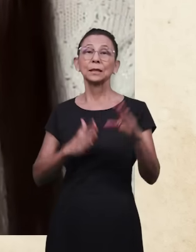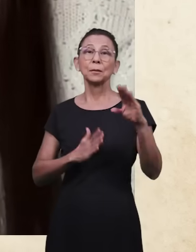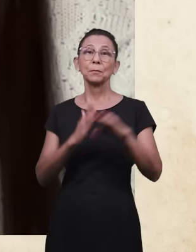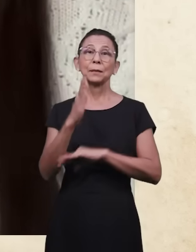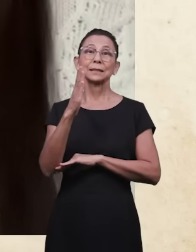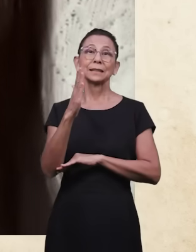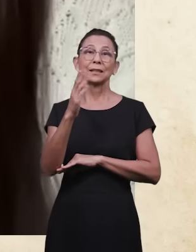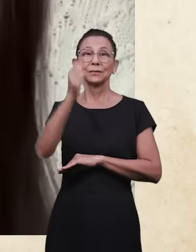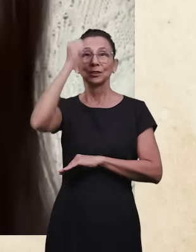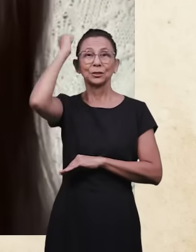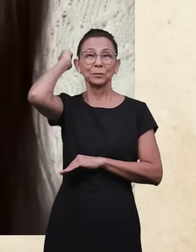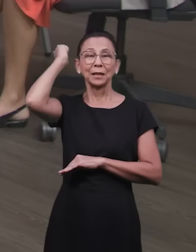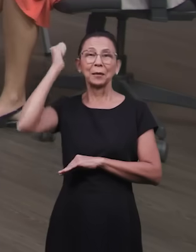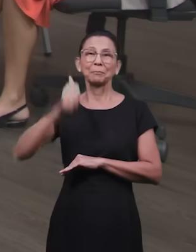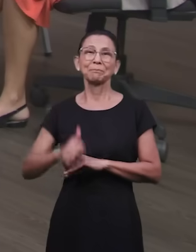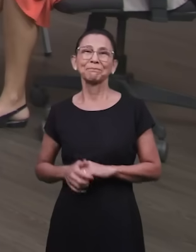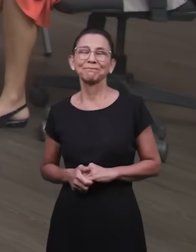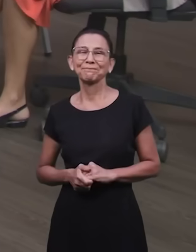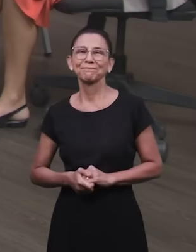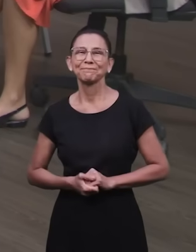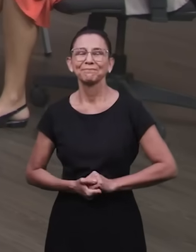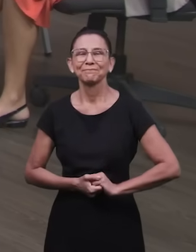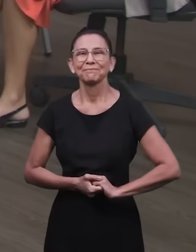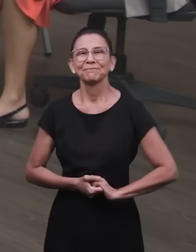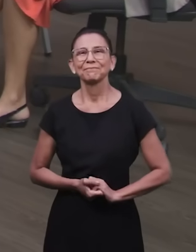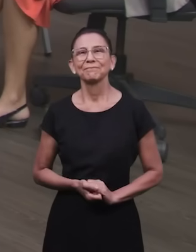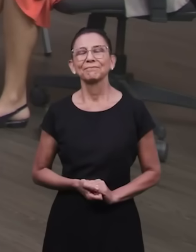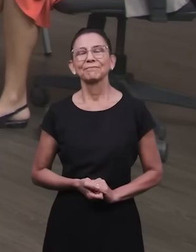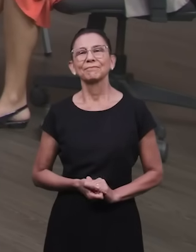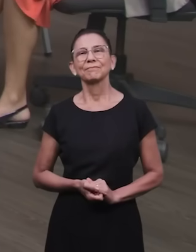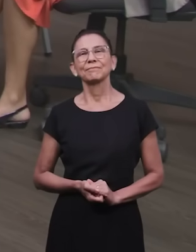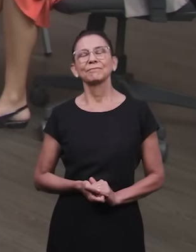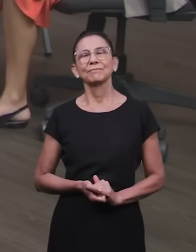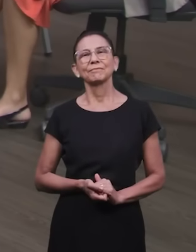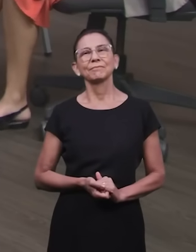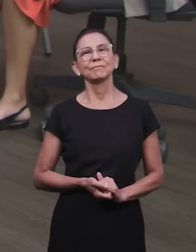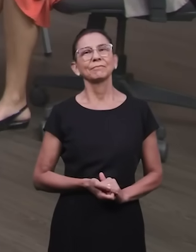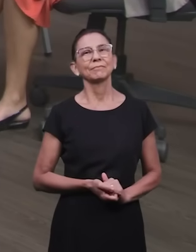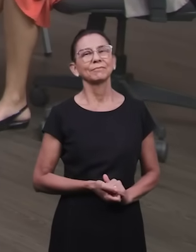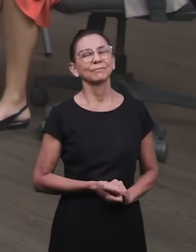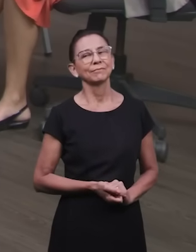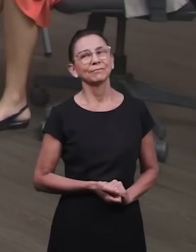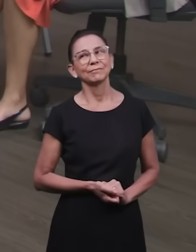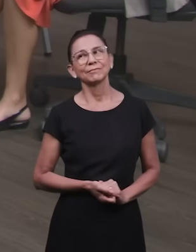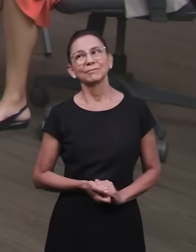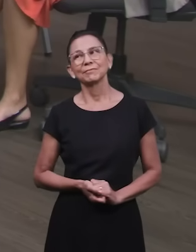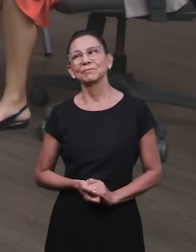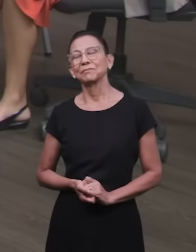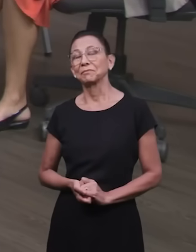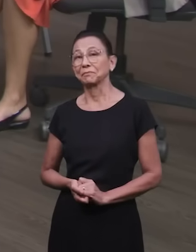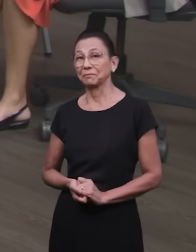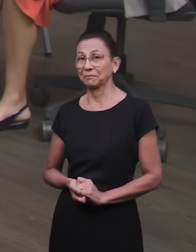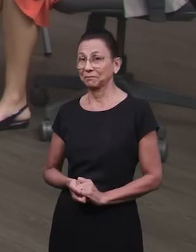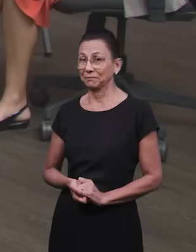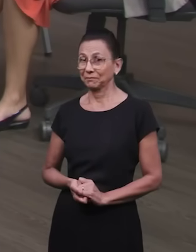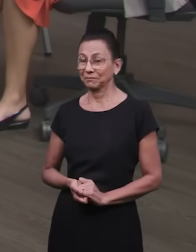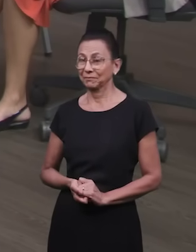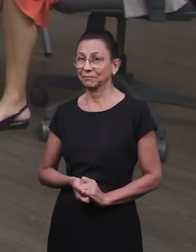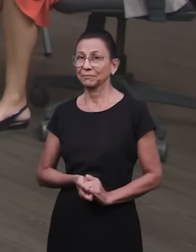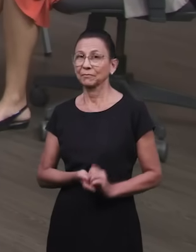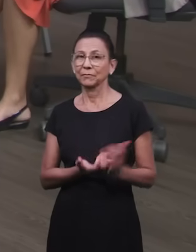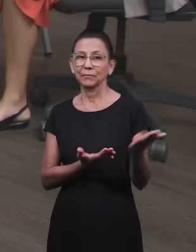na faculdade, graças a Deus. Bom, eu considero essa fórmula uma fórmula